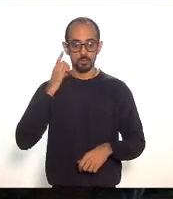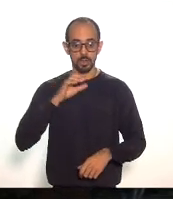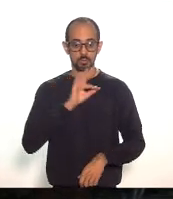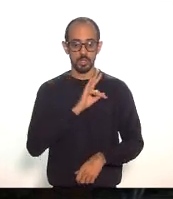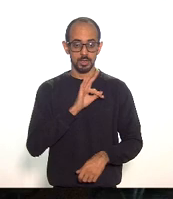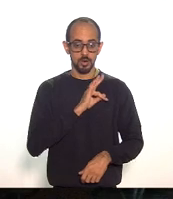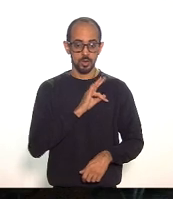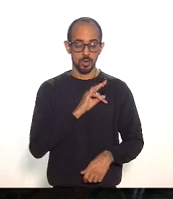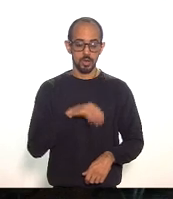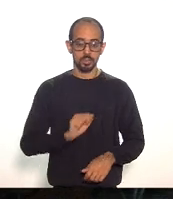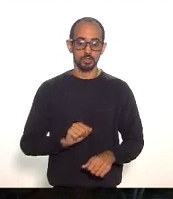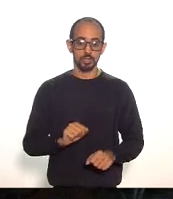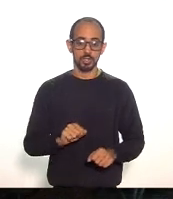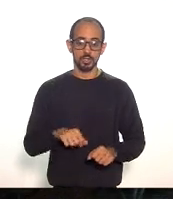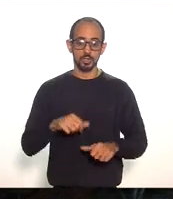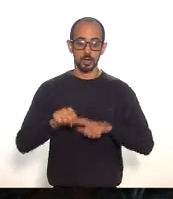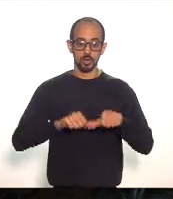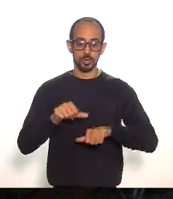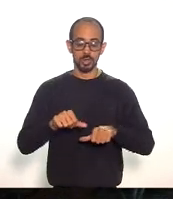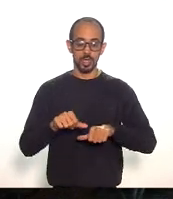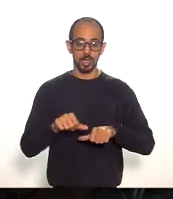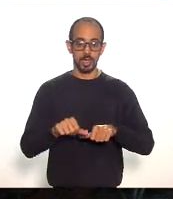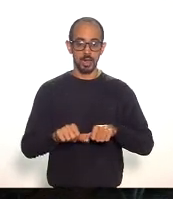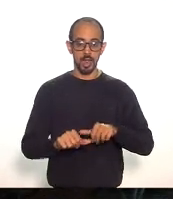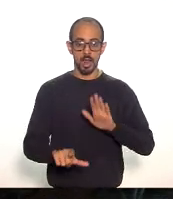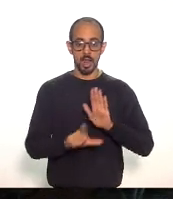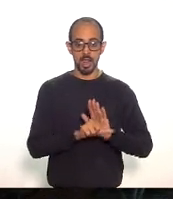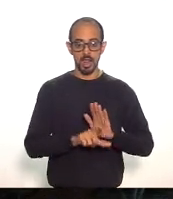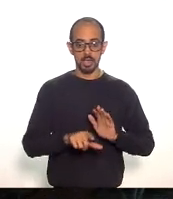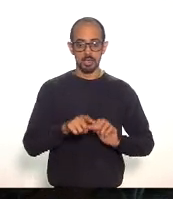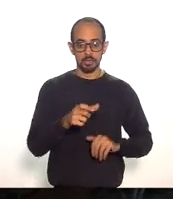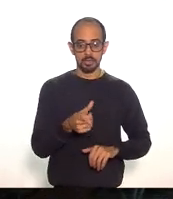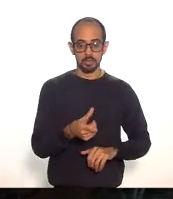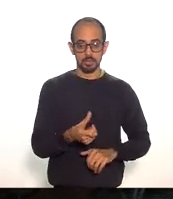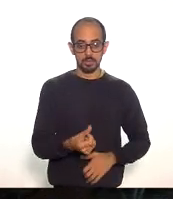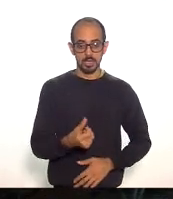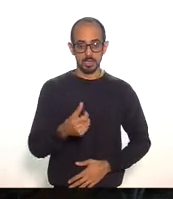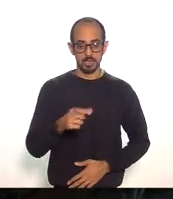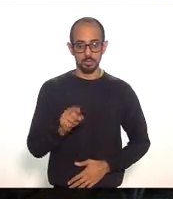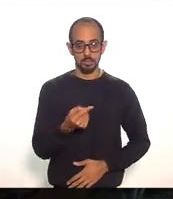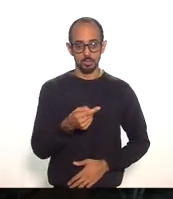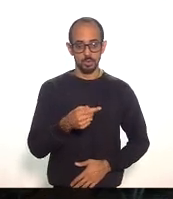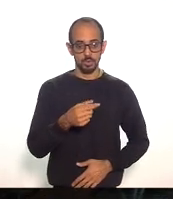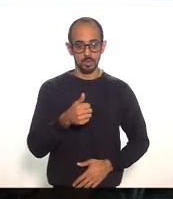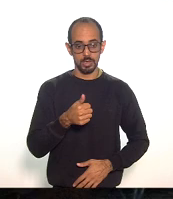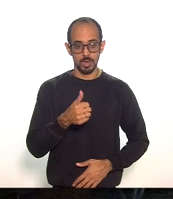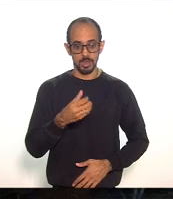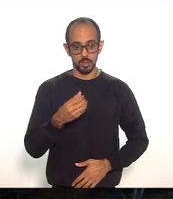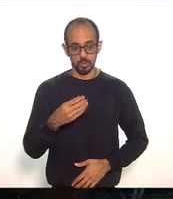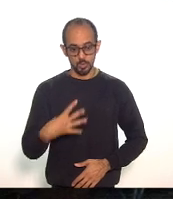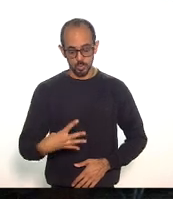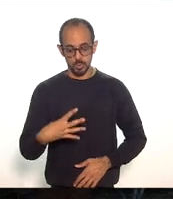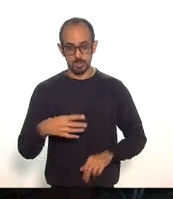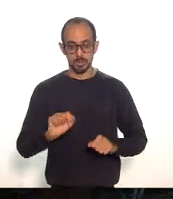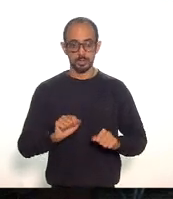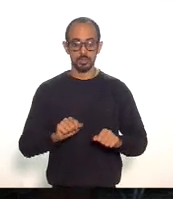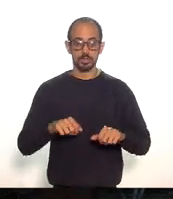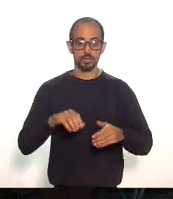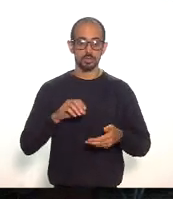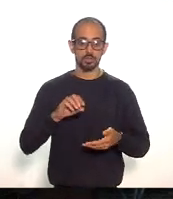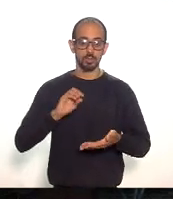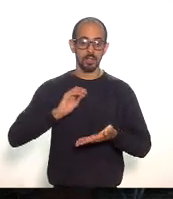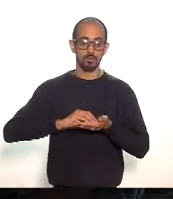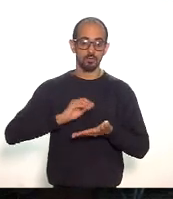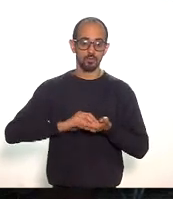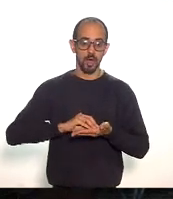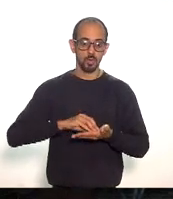a lei 7.614, de 31 de maio de 2017, que dispõe sobre a comunicação de ausência durante o período